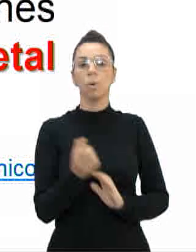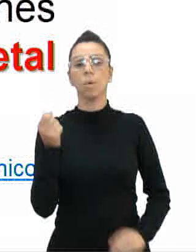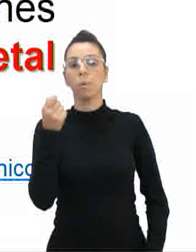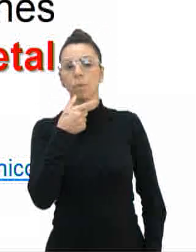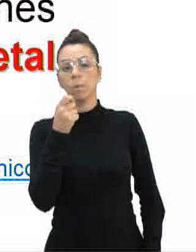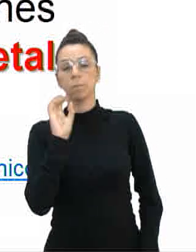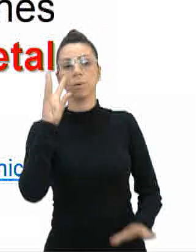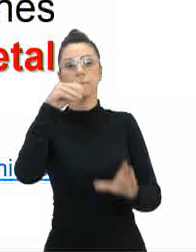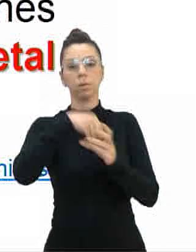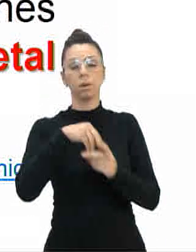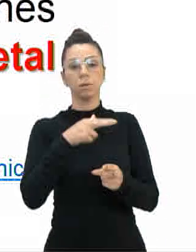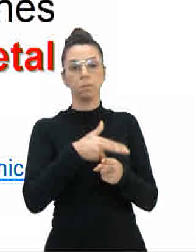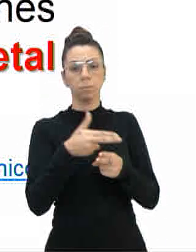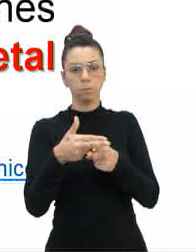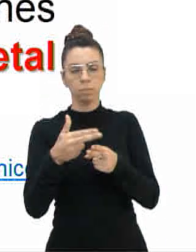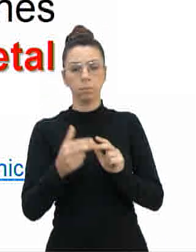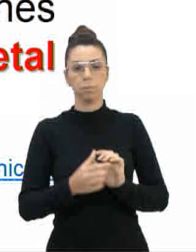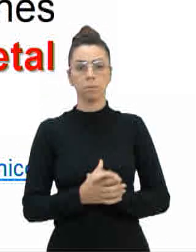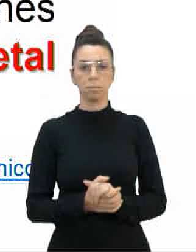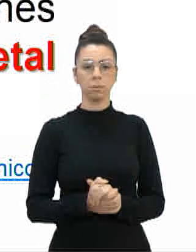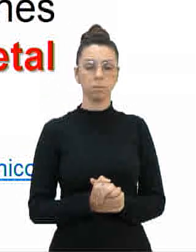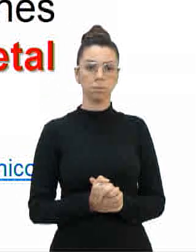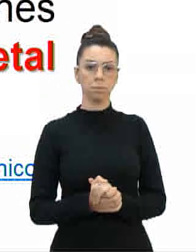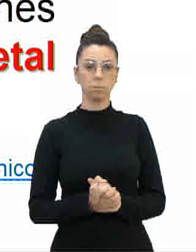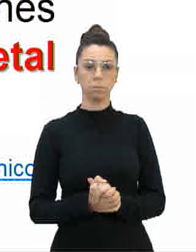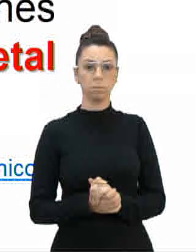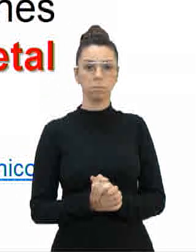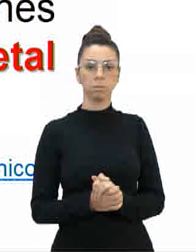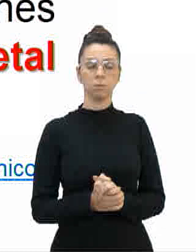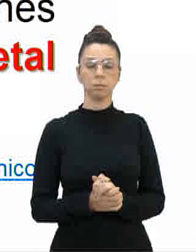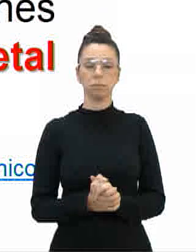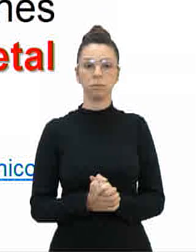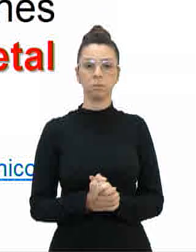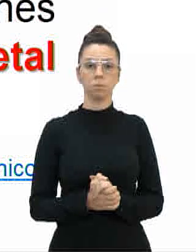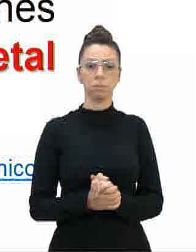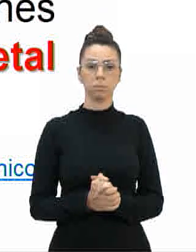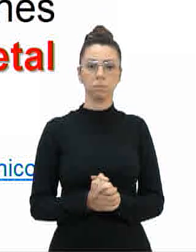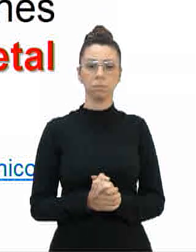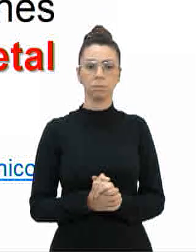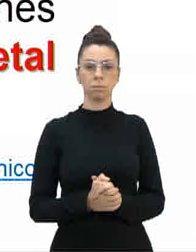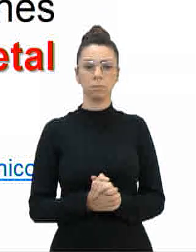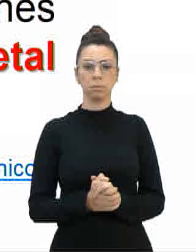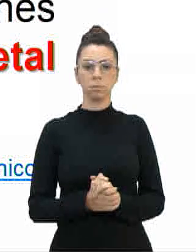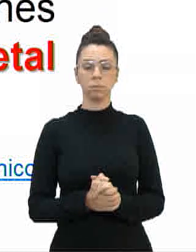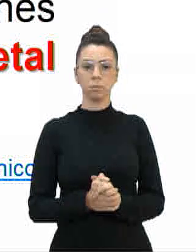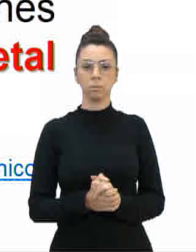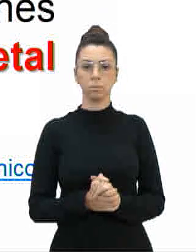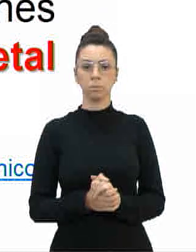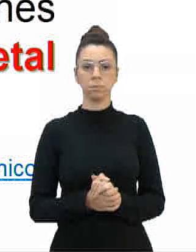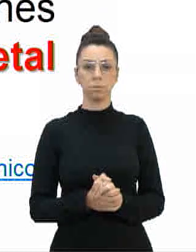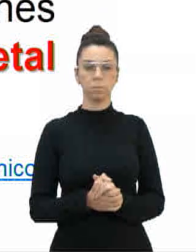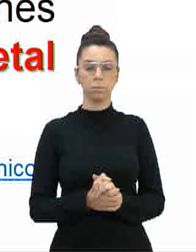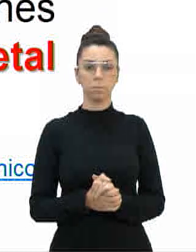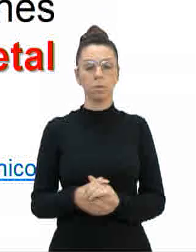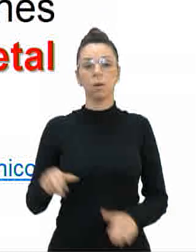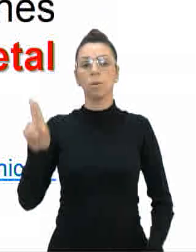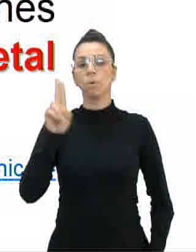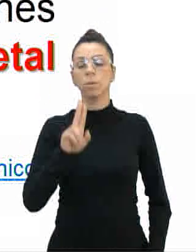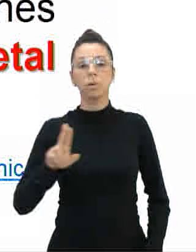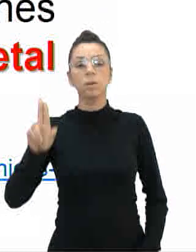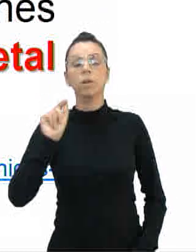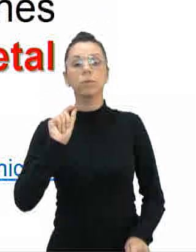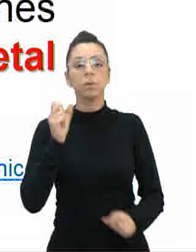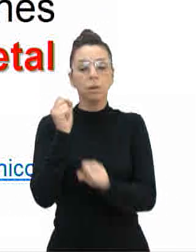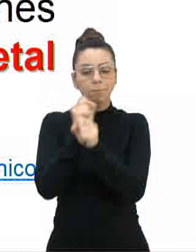gira em torno a quê? Uso de aparelhos fabricados em piedra ou madeira.